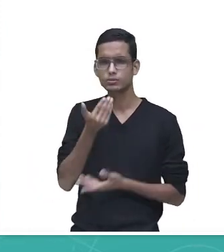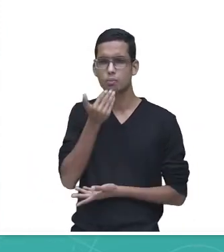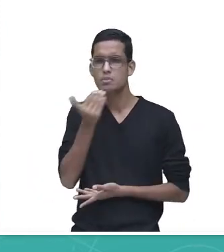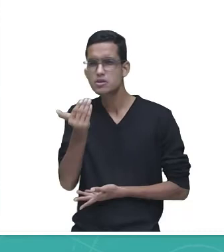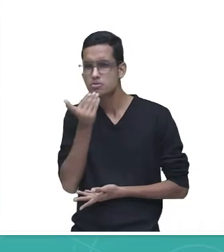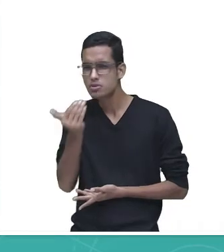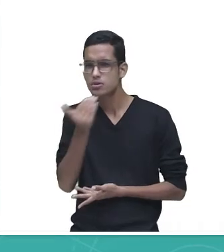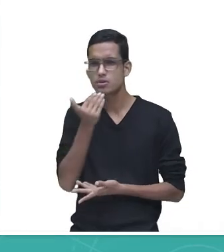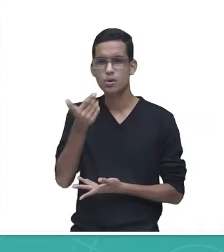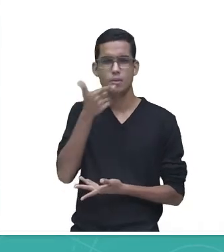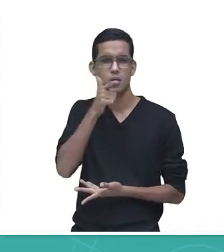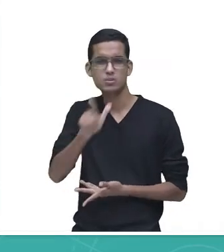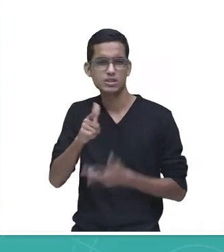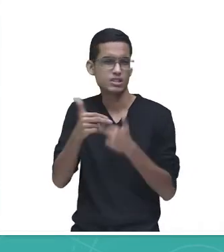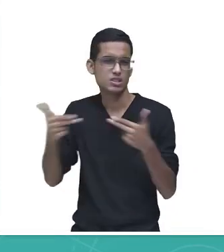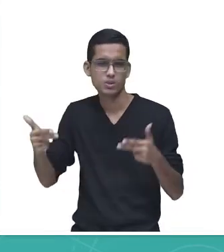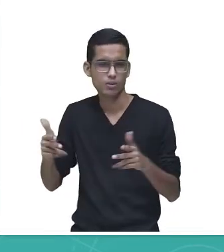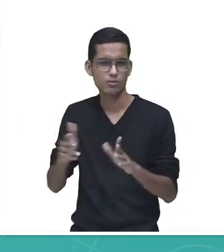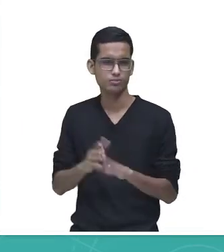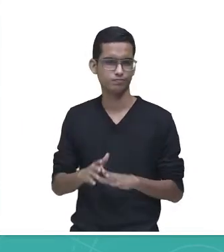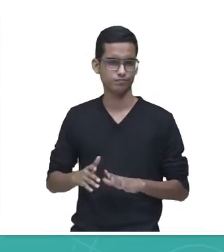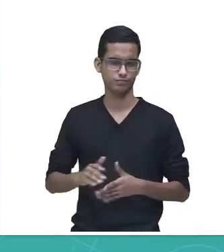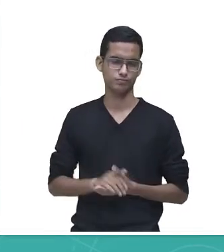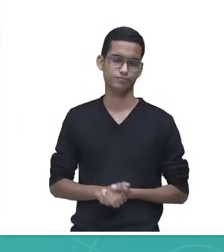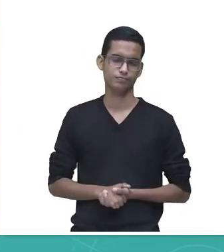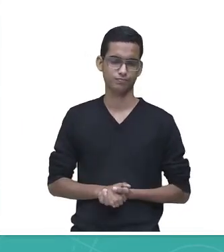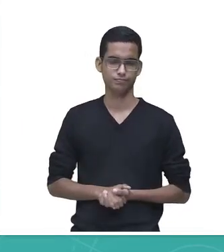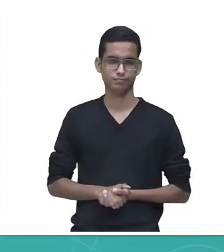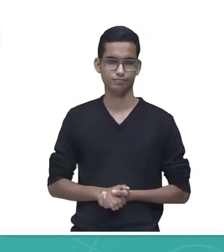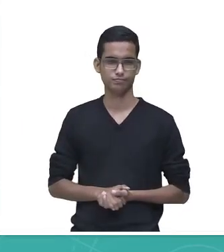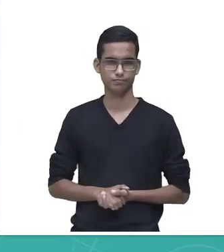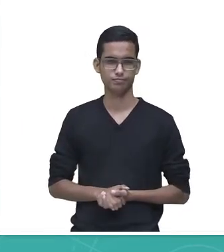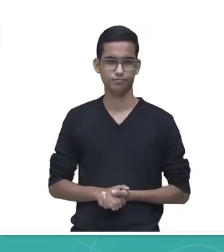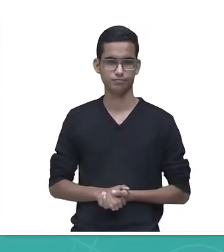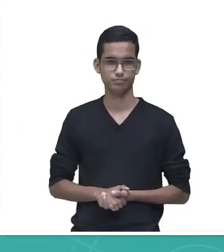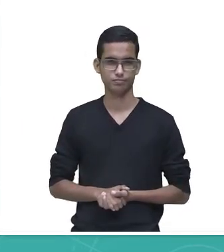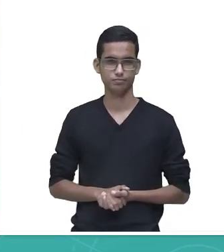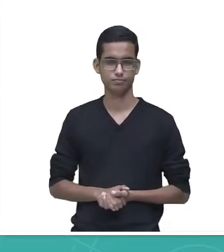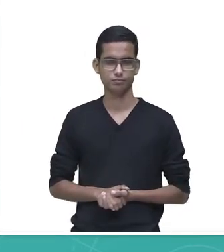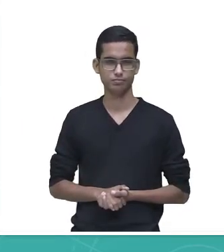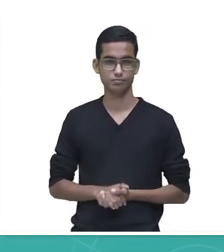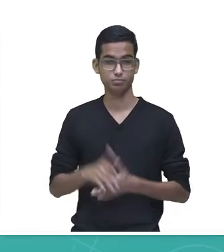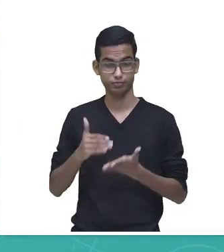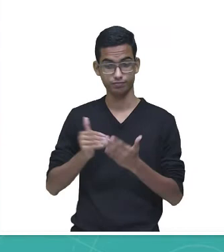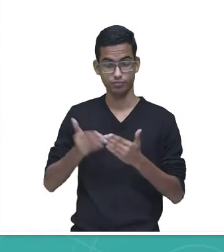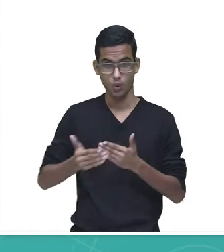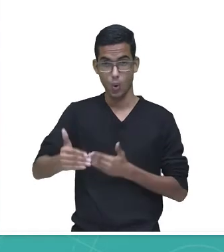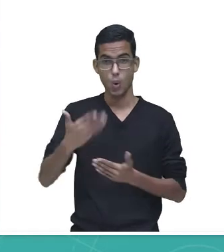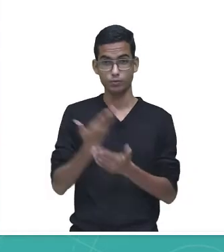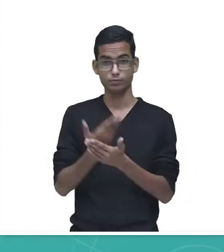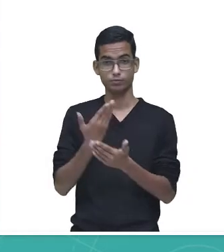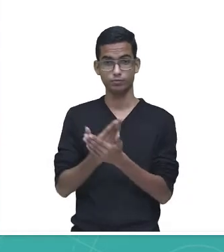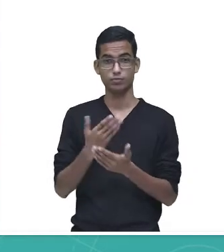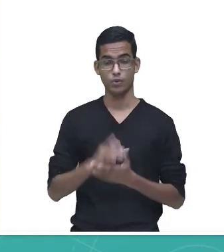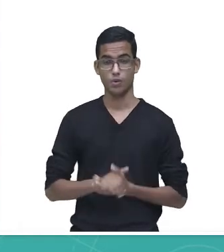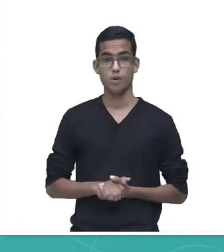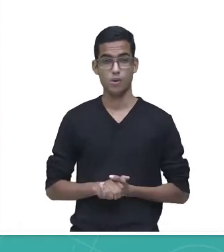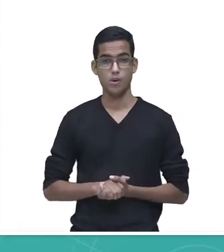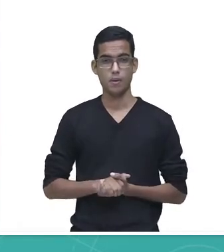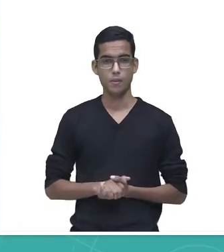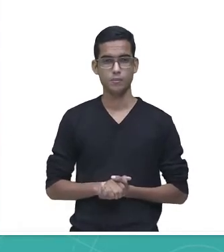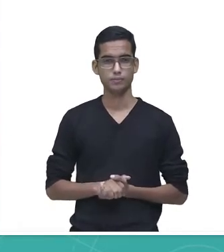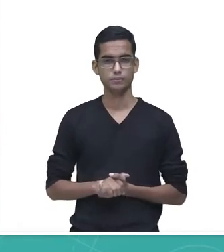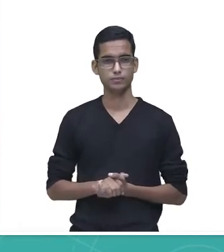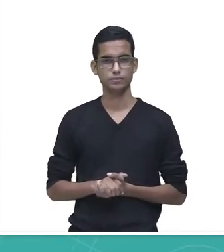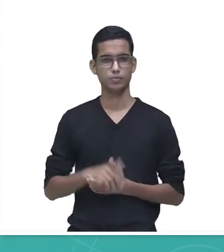é direito, é política pública para as pessoas. Continuando a nossa aula, né, nós vamos ver aí